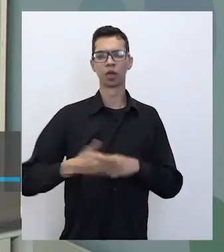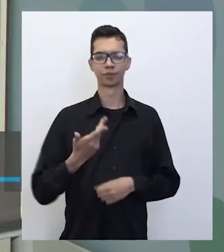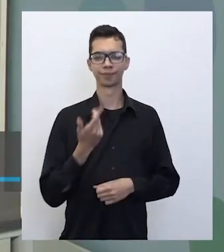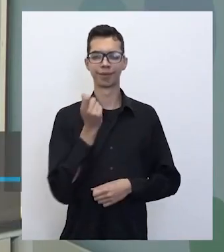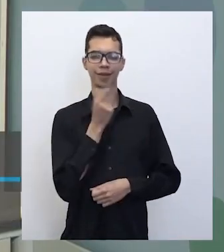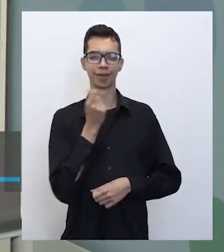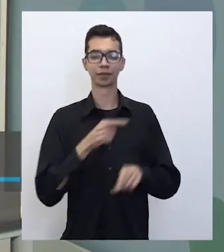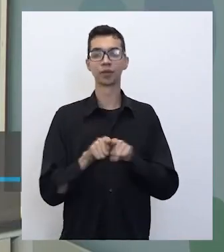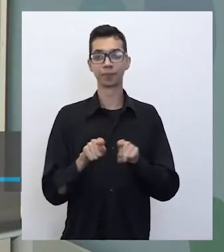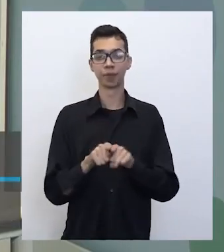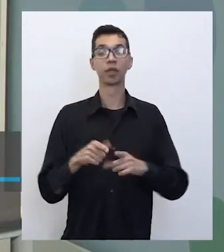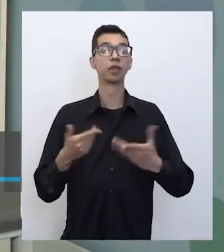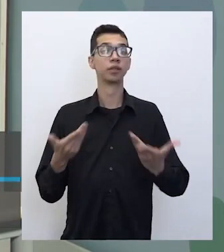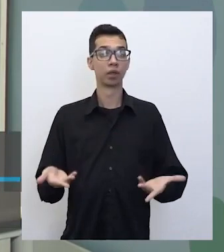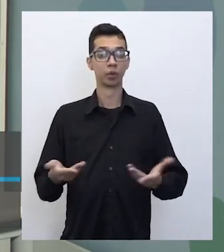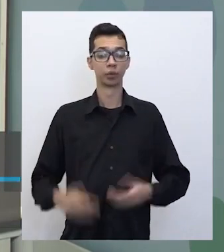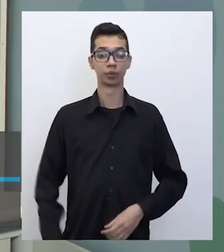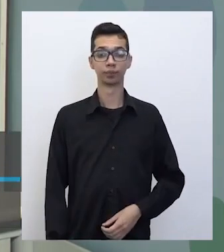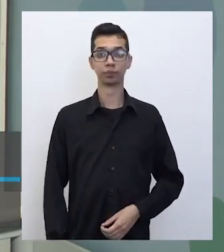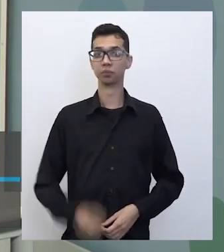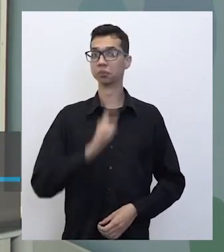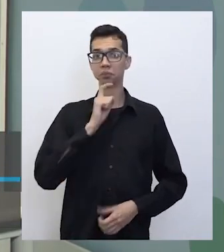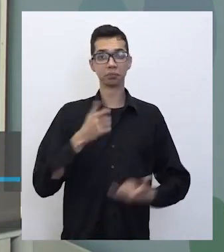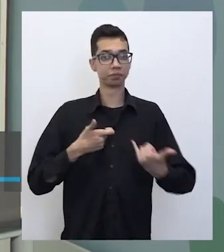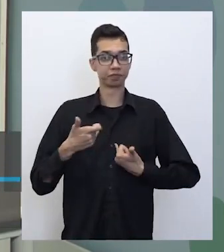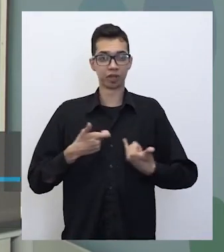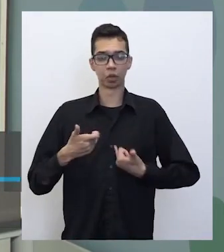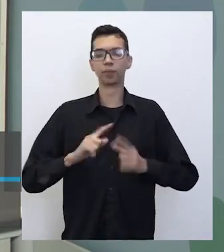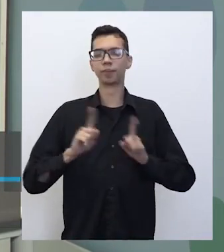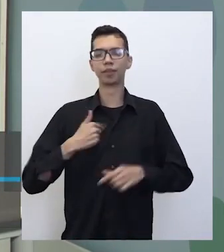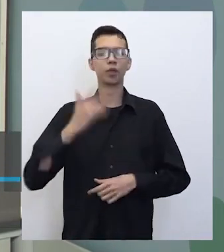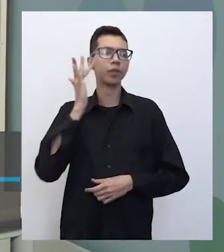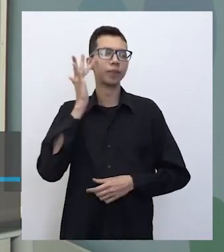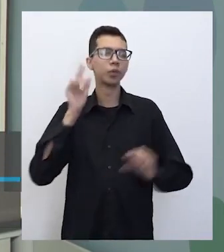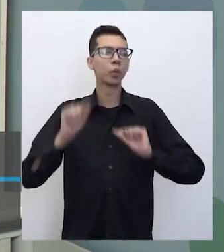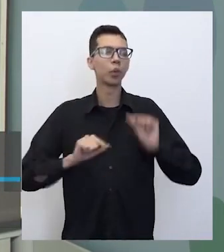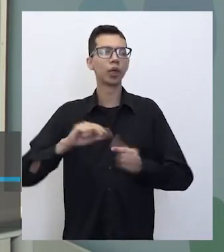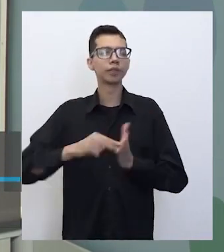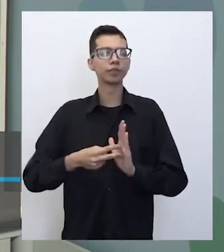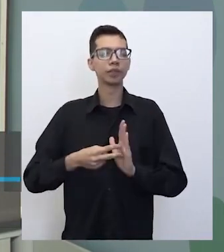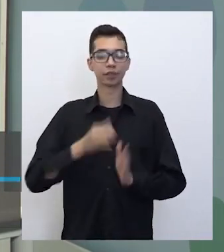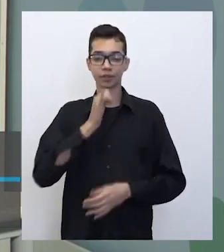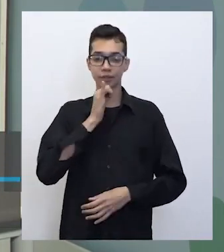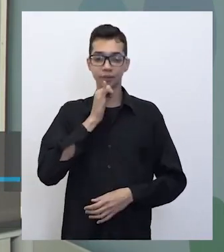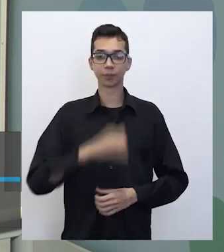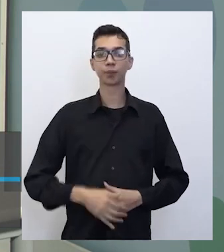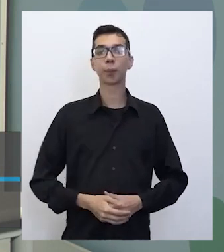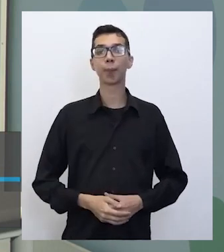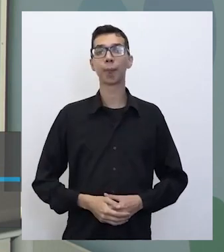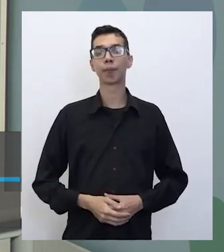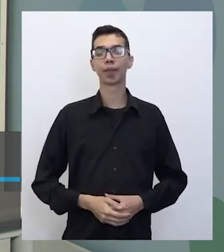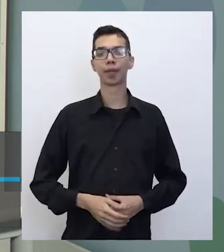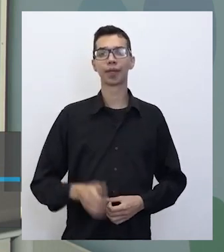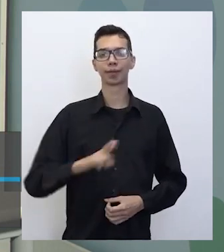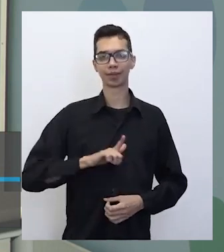falar um negócio. Ninguém nunca me falou isso, mas eu imagino assim. Imagina que você vai ter uma festa com o rei, a rainha, né,